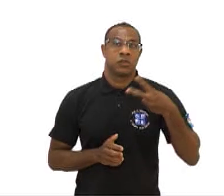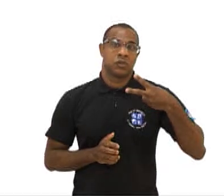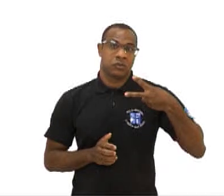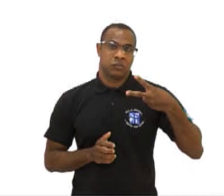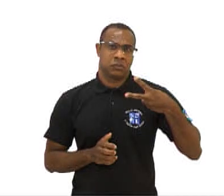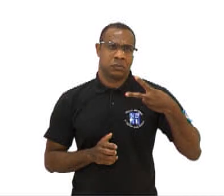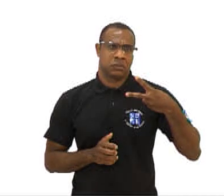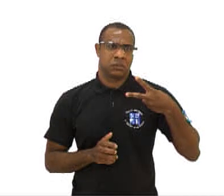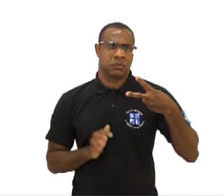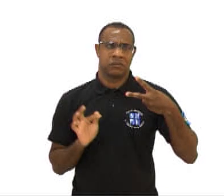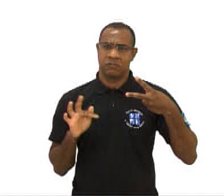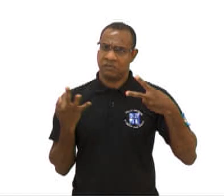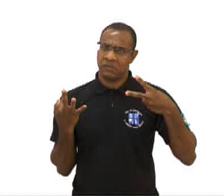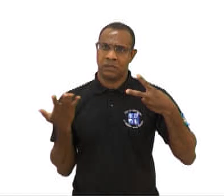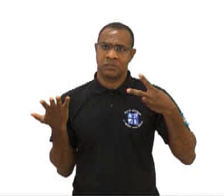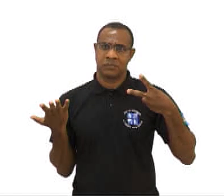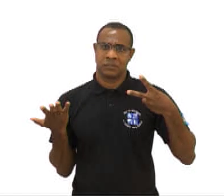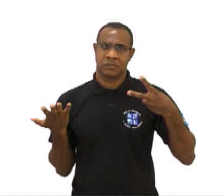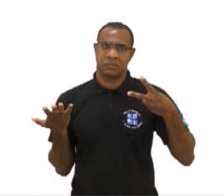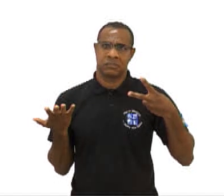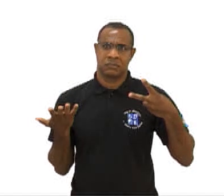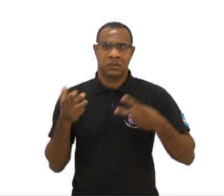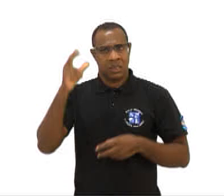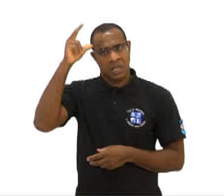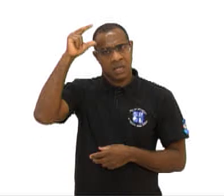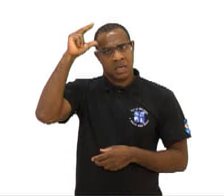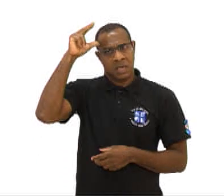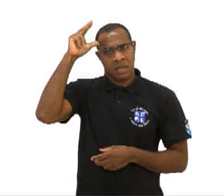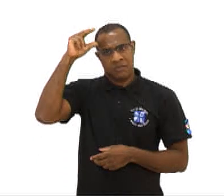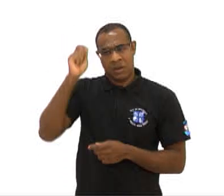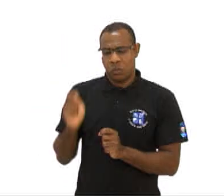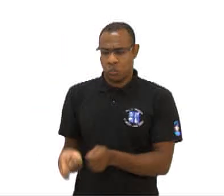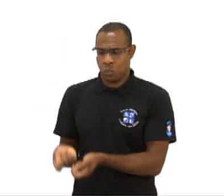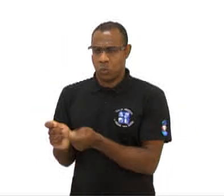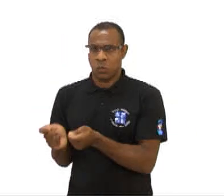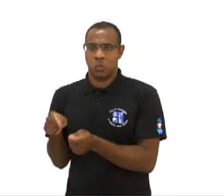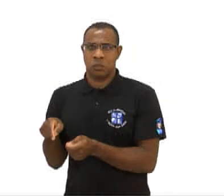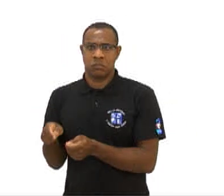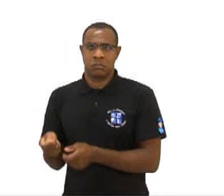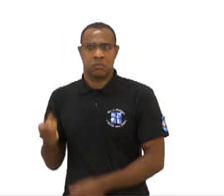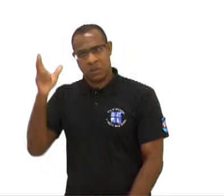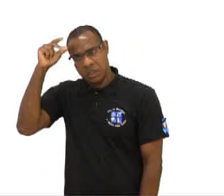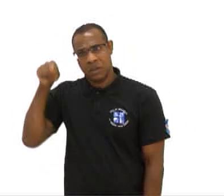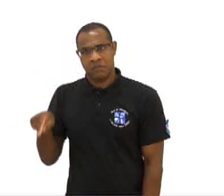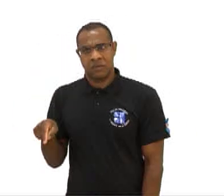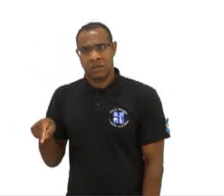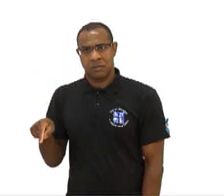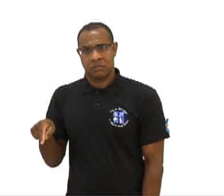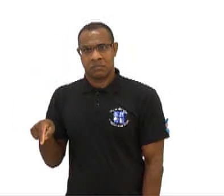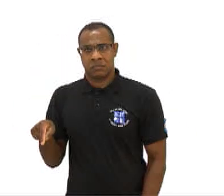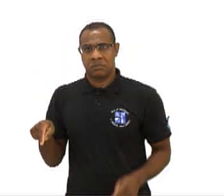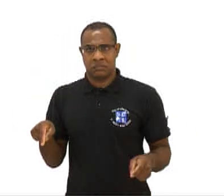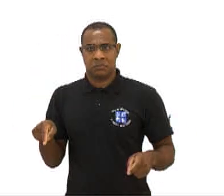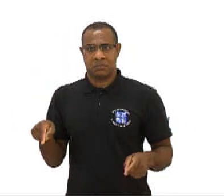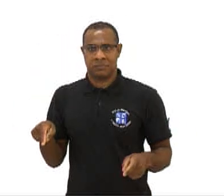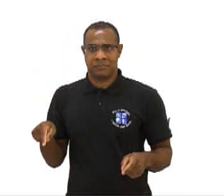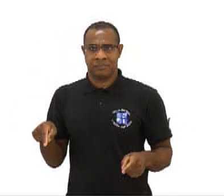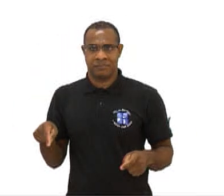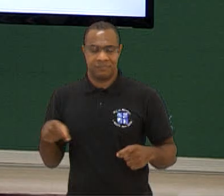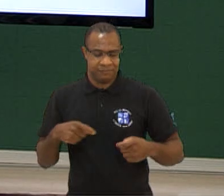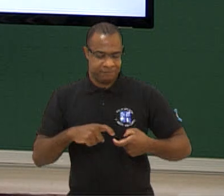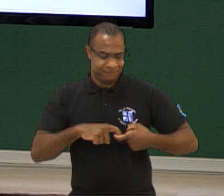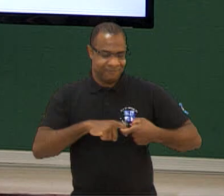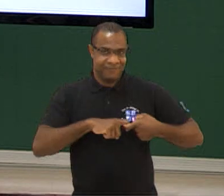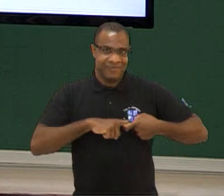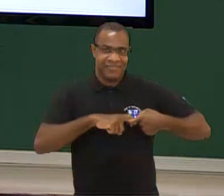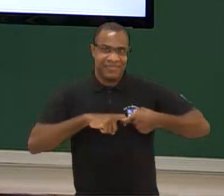falsa, né? A possibilidade de que o cavalo puxar a carroça, ela vem da onde? Ela vem do